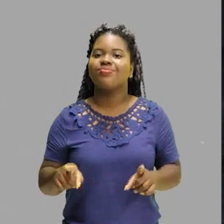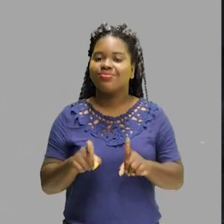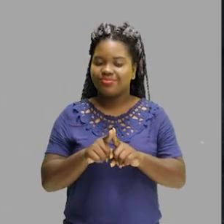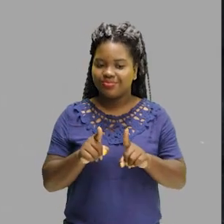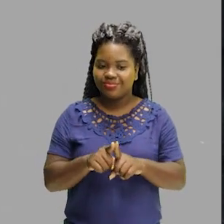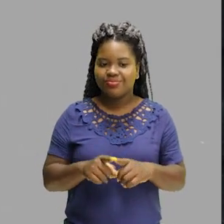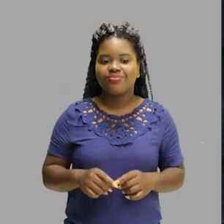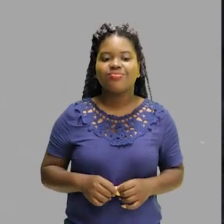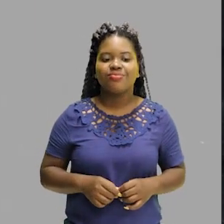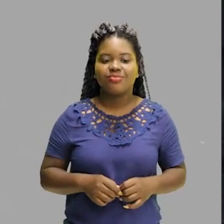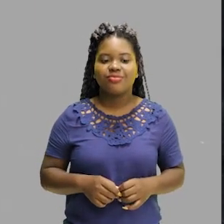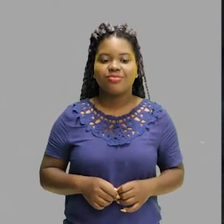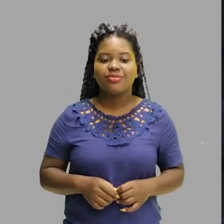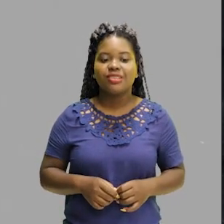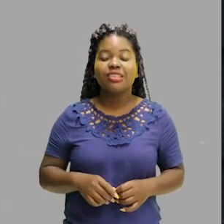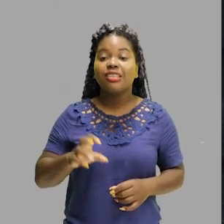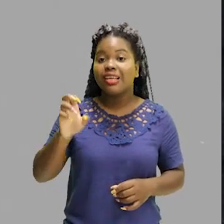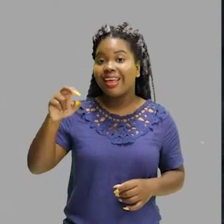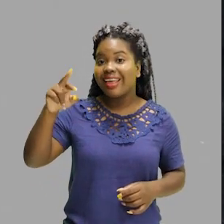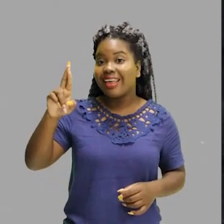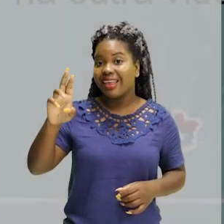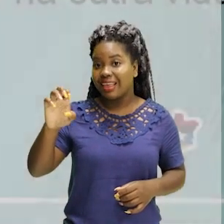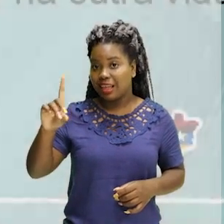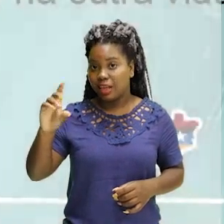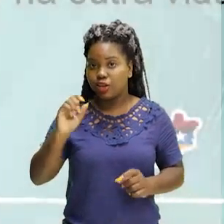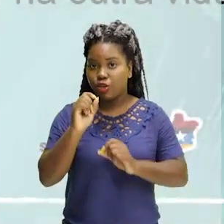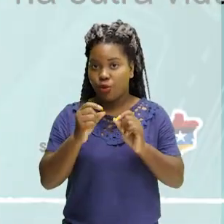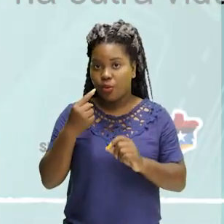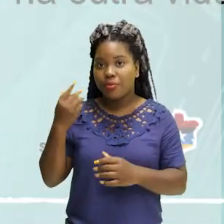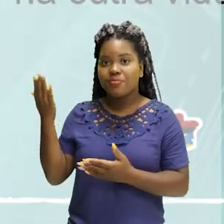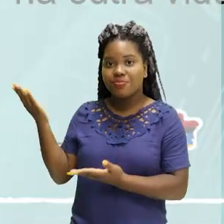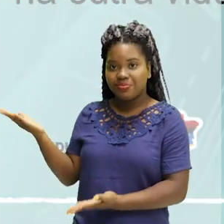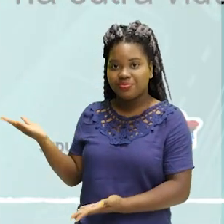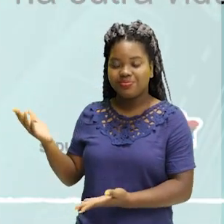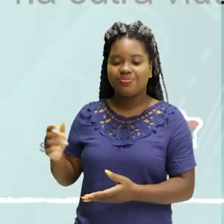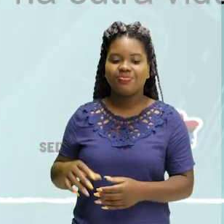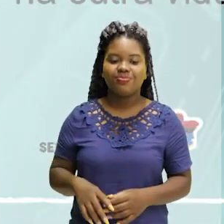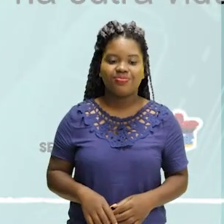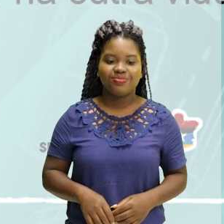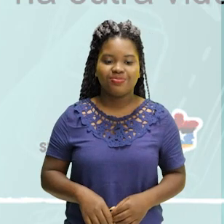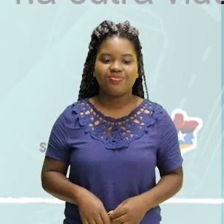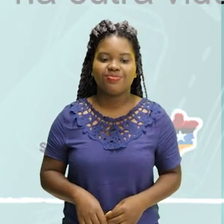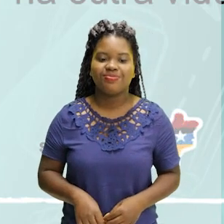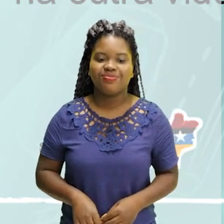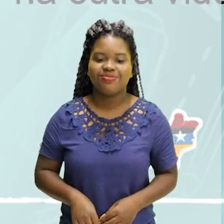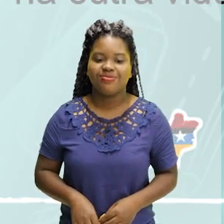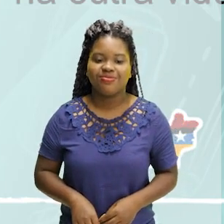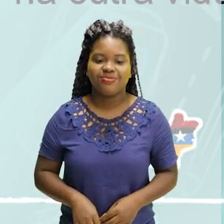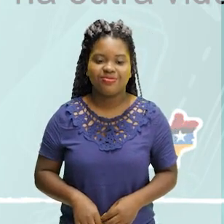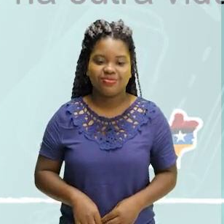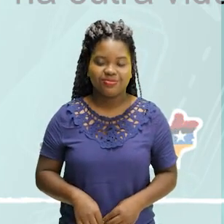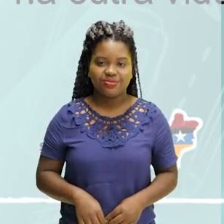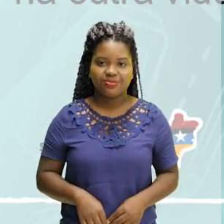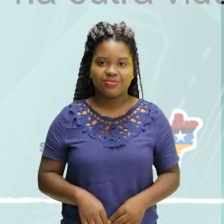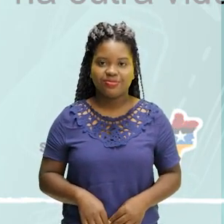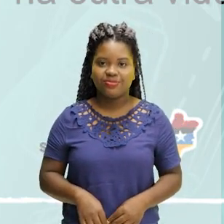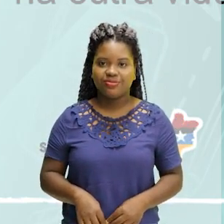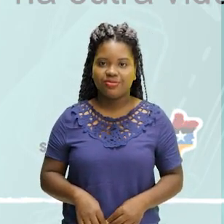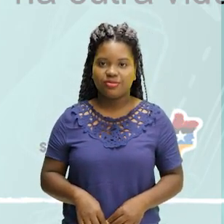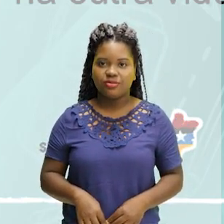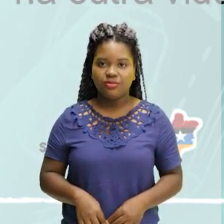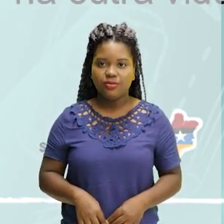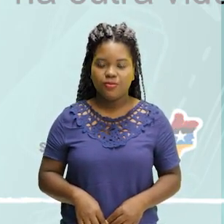fé católica. O enredo dessa obra. O fidalgo é o primeiro a aproximar-se dos